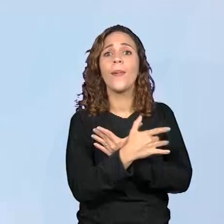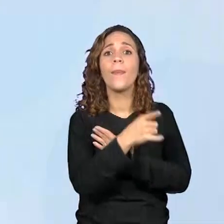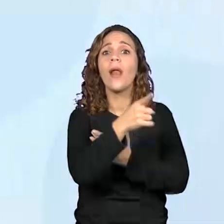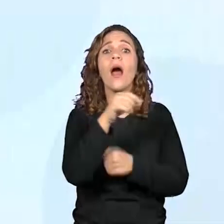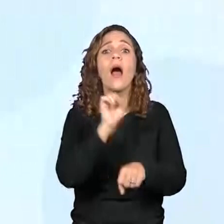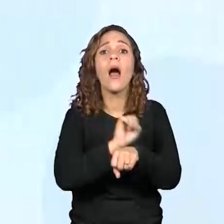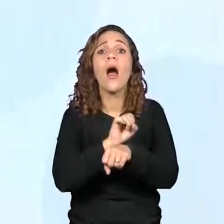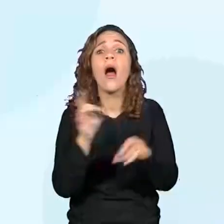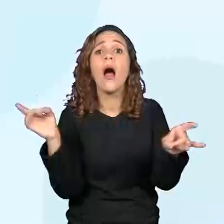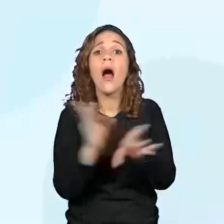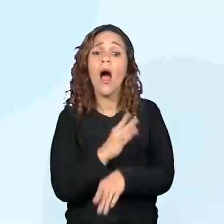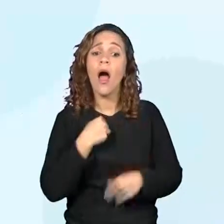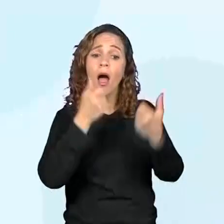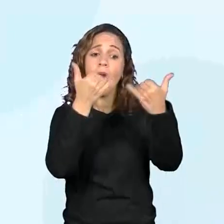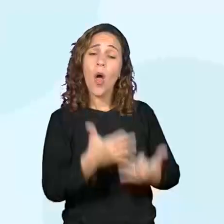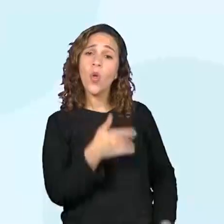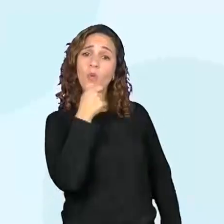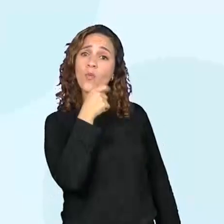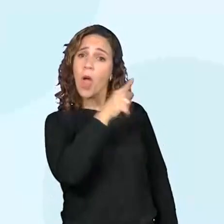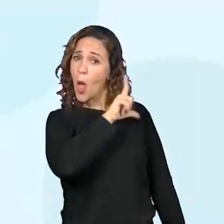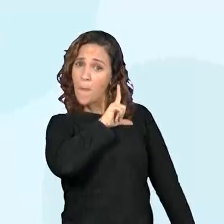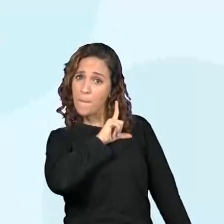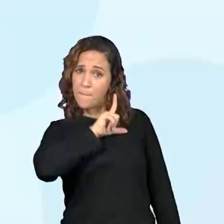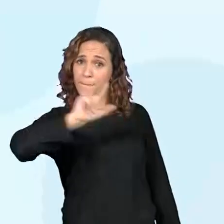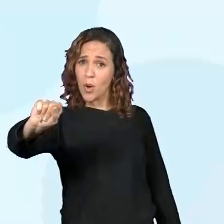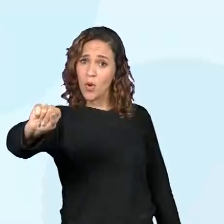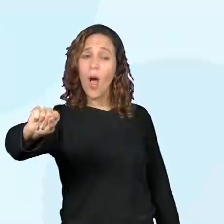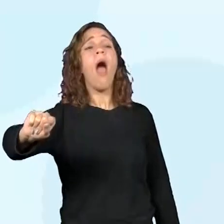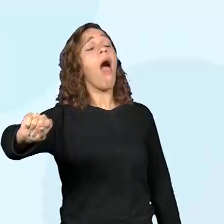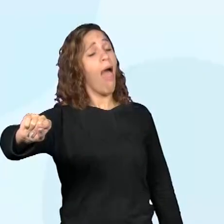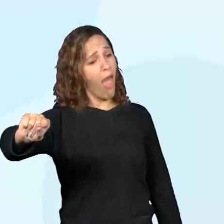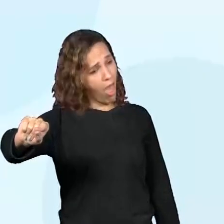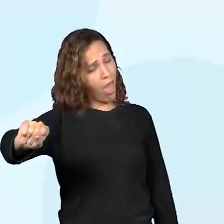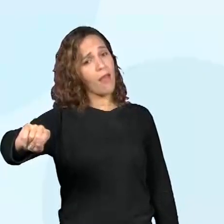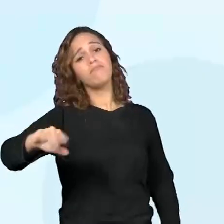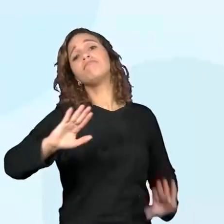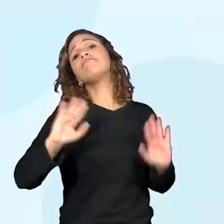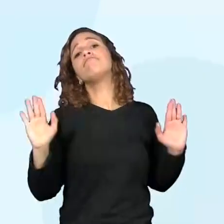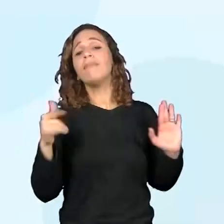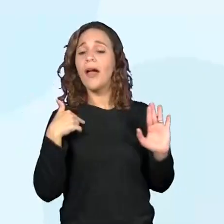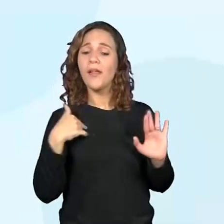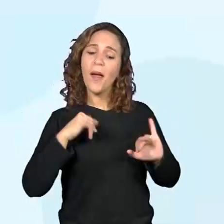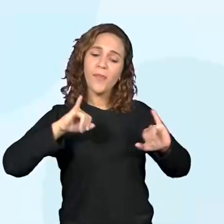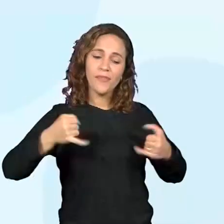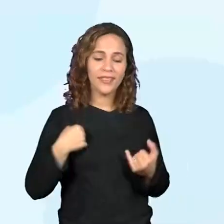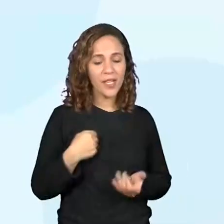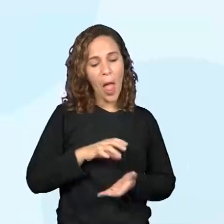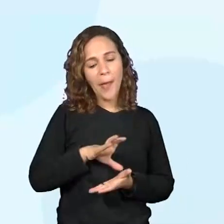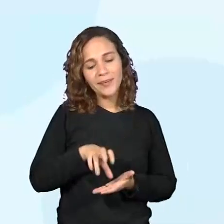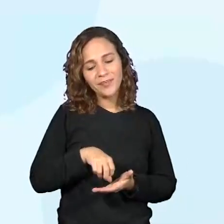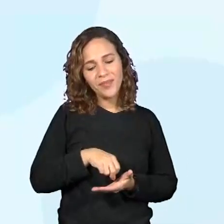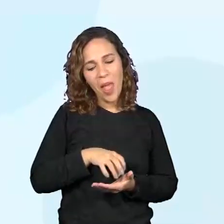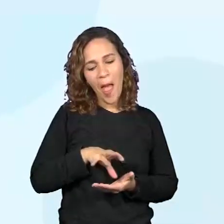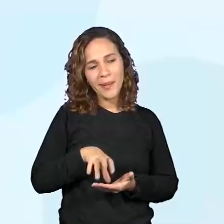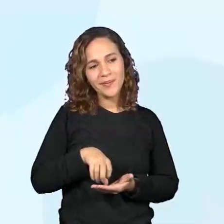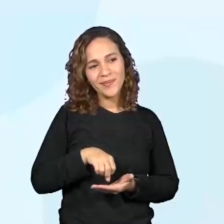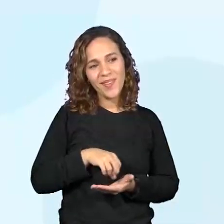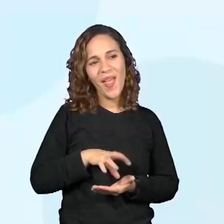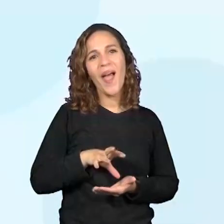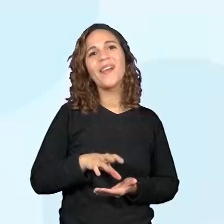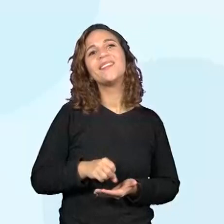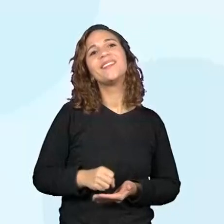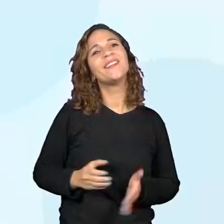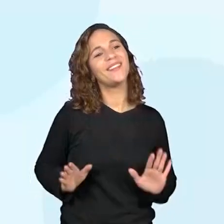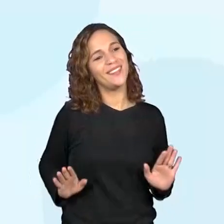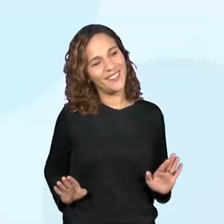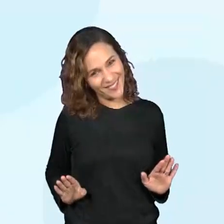a borboleta tem asa, obviamente ela vai ser mais rápida que um caramujo, então daí você já consegue ver que essa história não vai dar